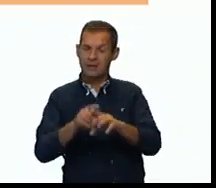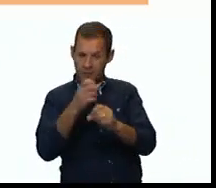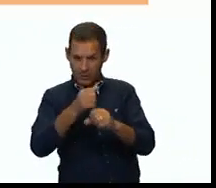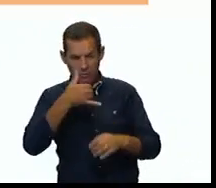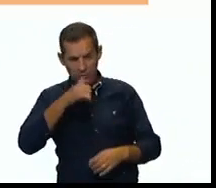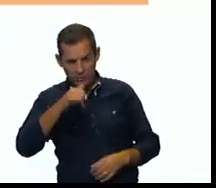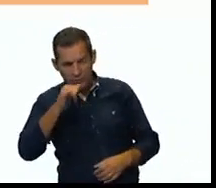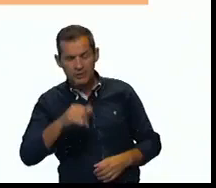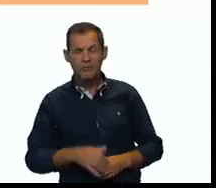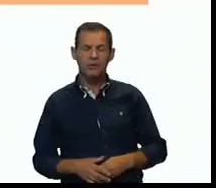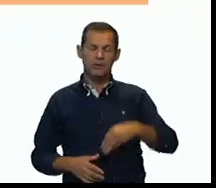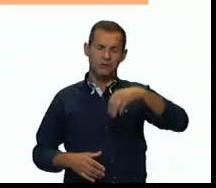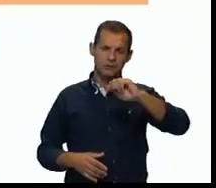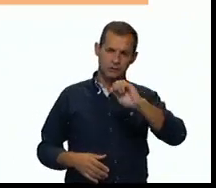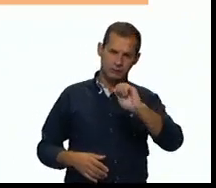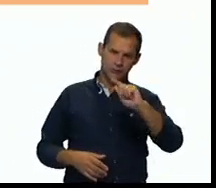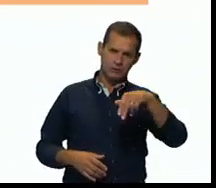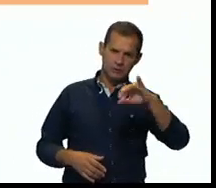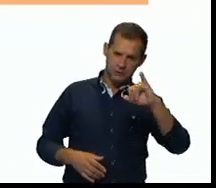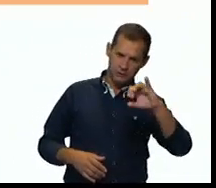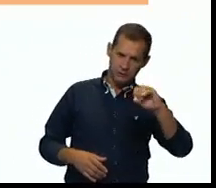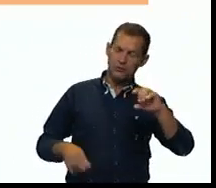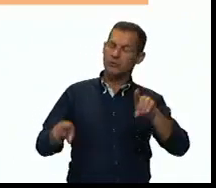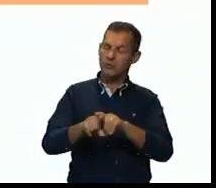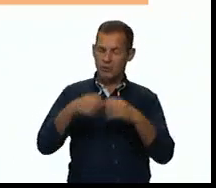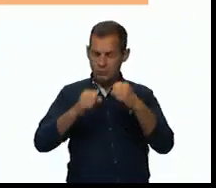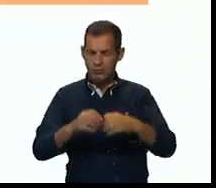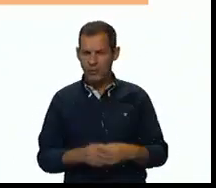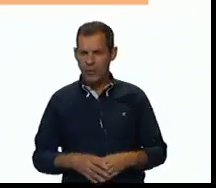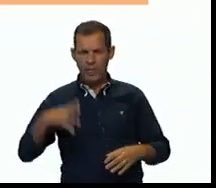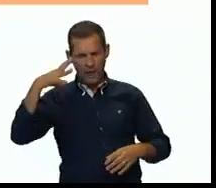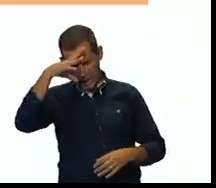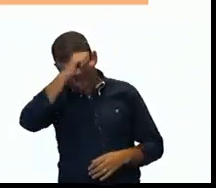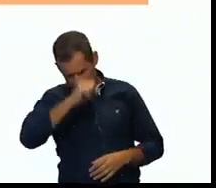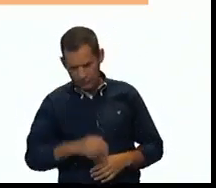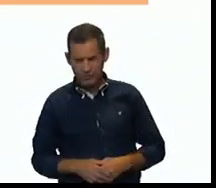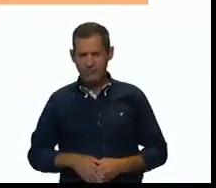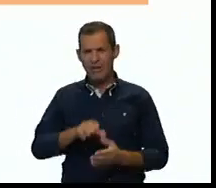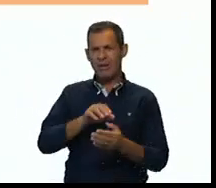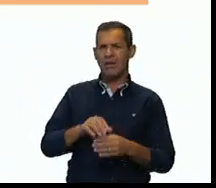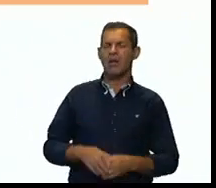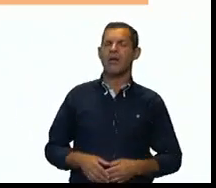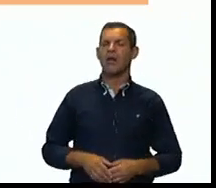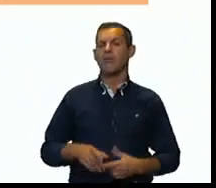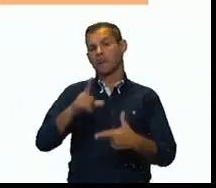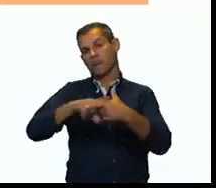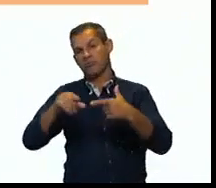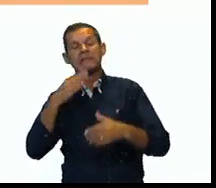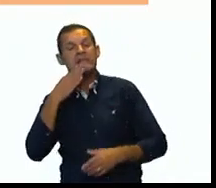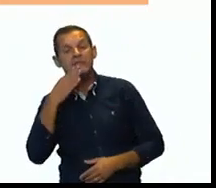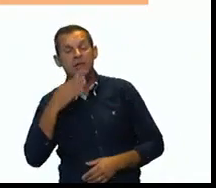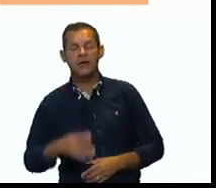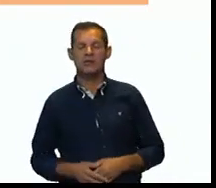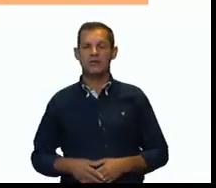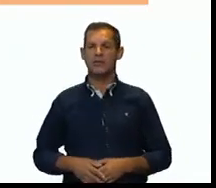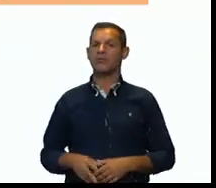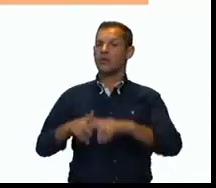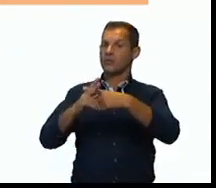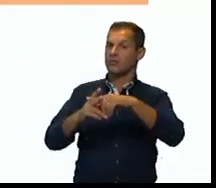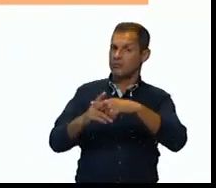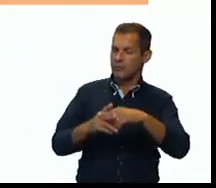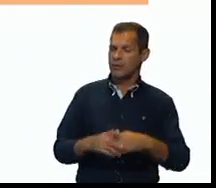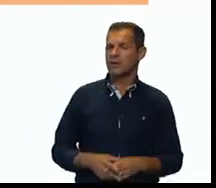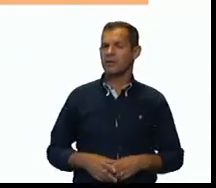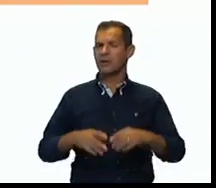e magnético e, além disso, nós também podemos compreender o desgaste de um equipamento mecânico. Então, eu tenho